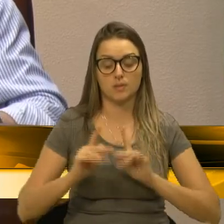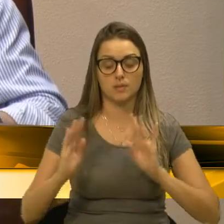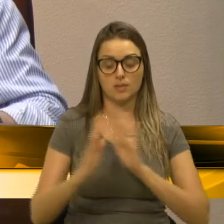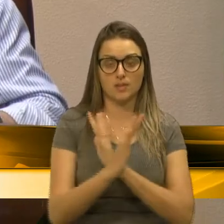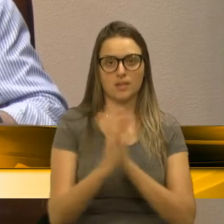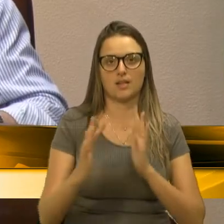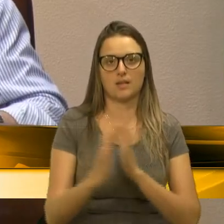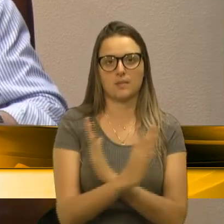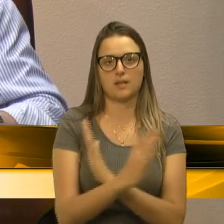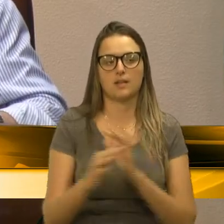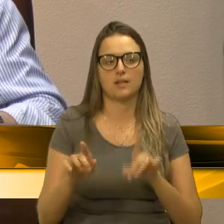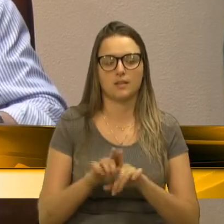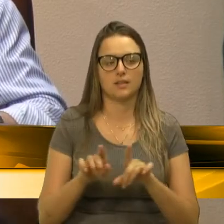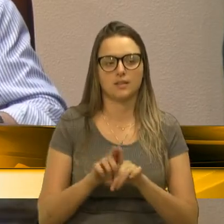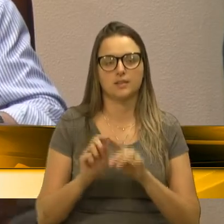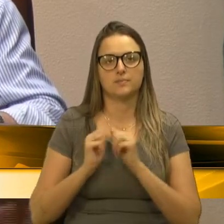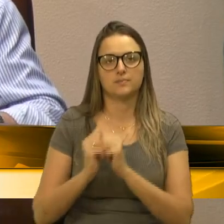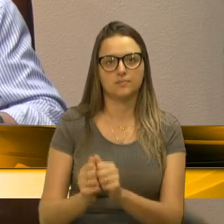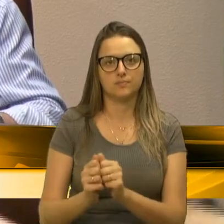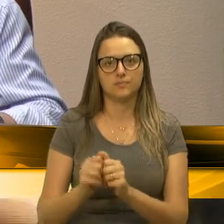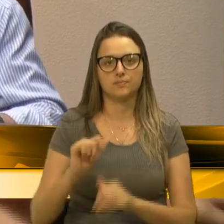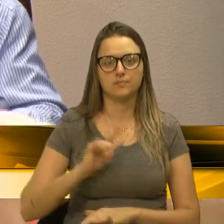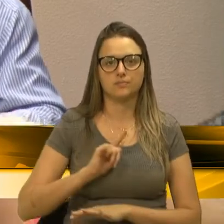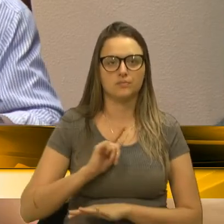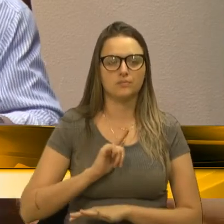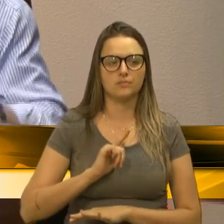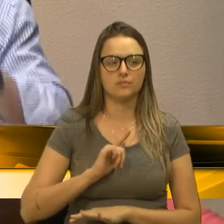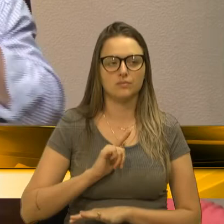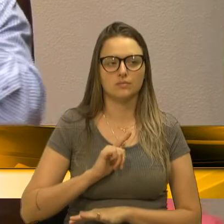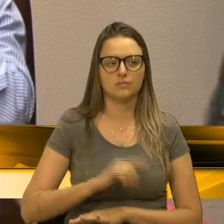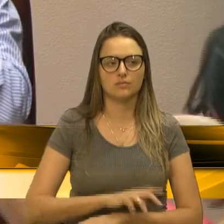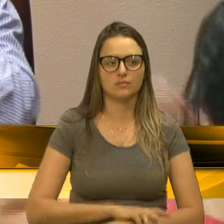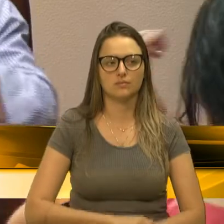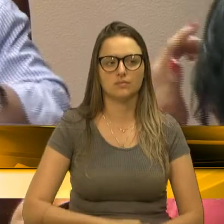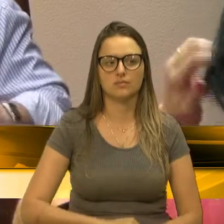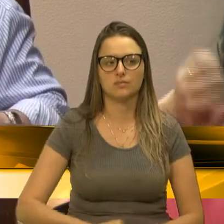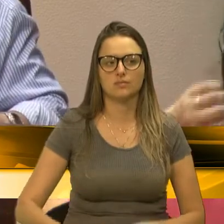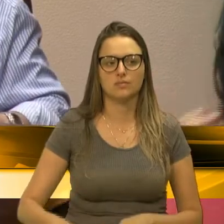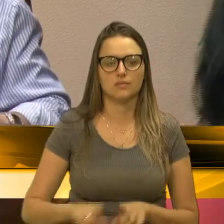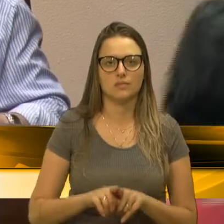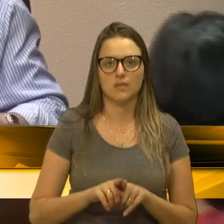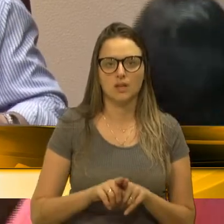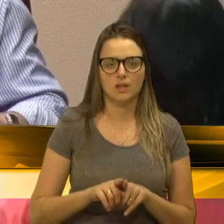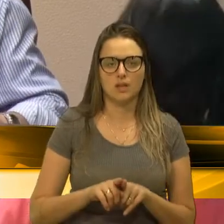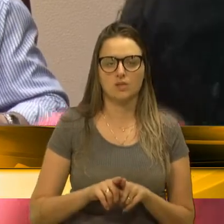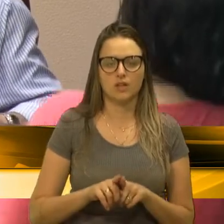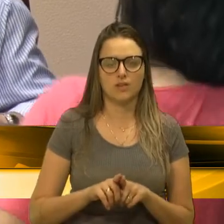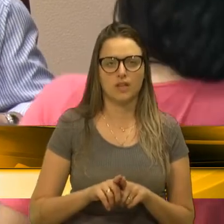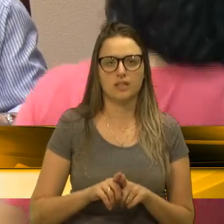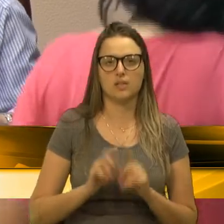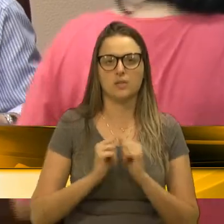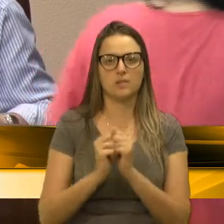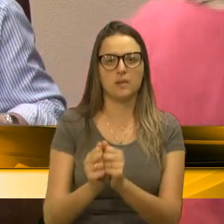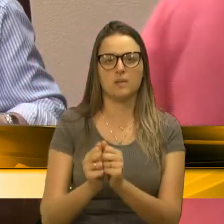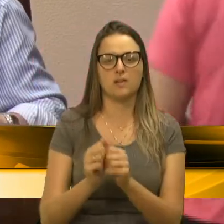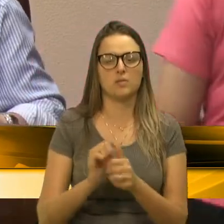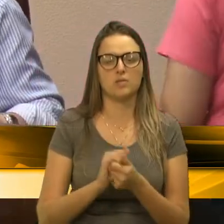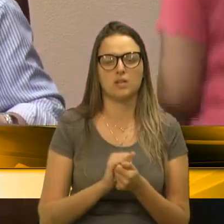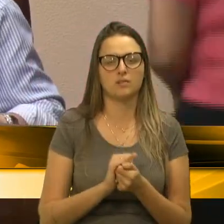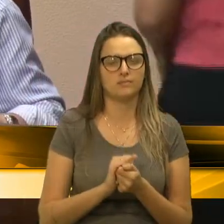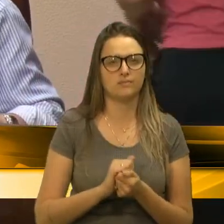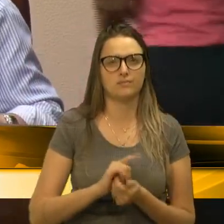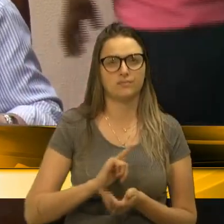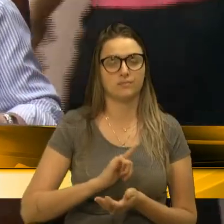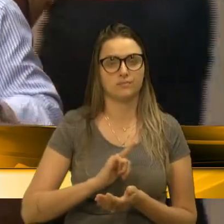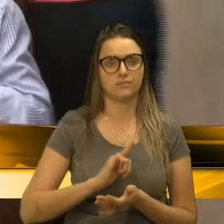Teríamos que fechar com tapumes alguma coisa para proteger as pessoas. E tive ciência da denúncia quando ali eu li um ato de discriminação, me causou